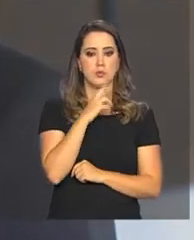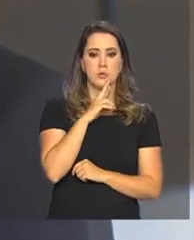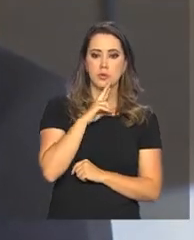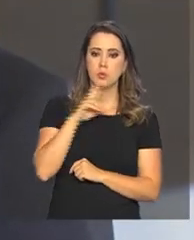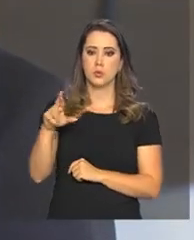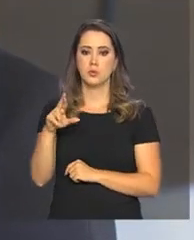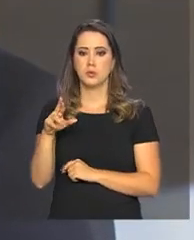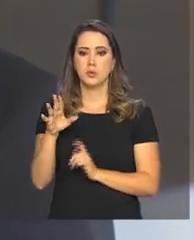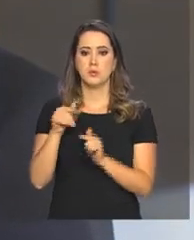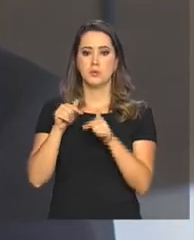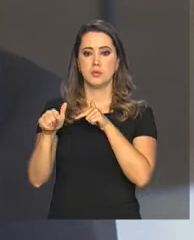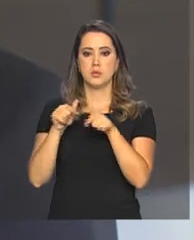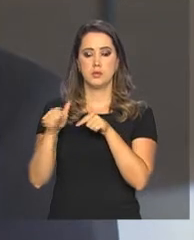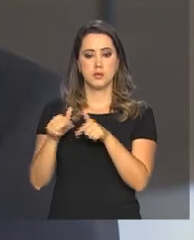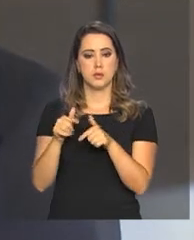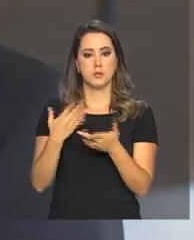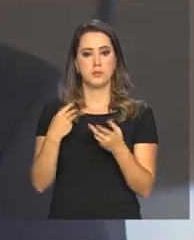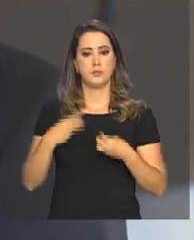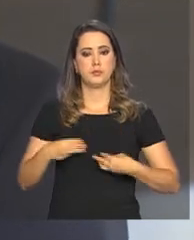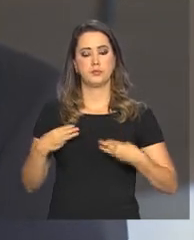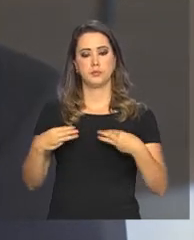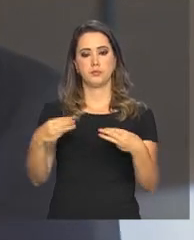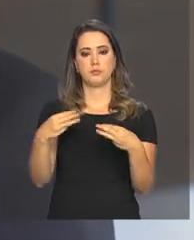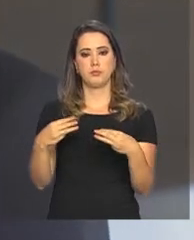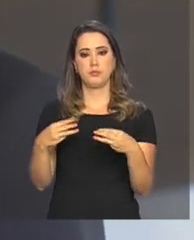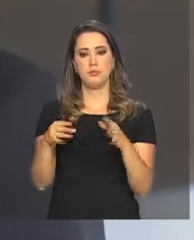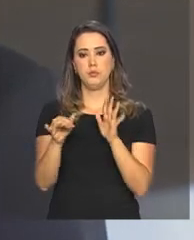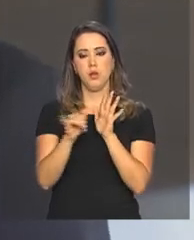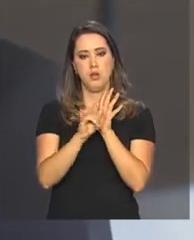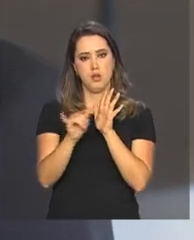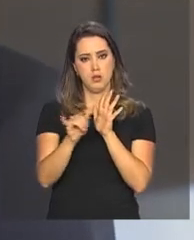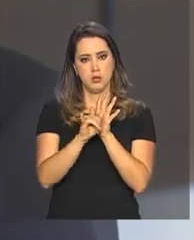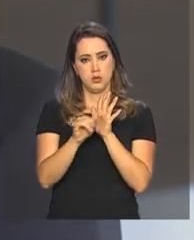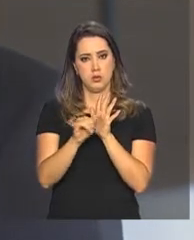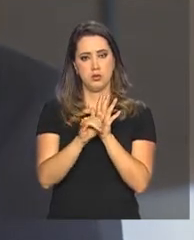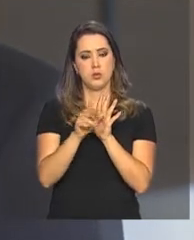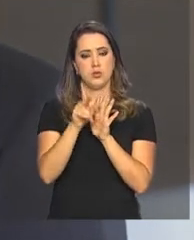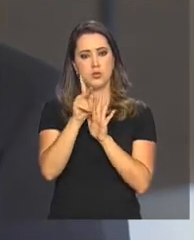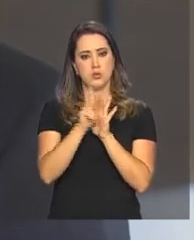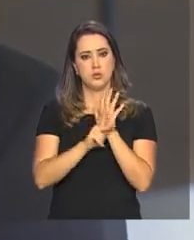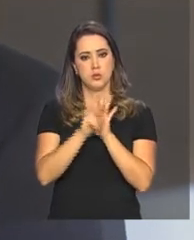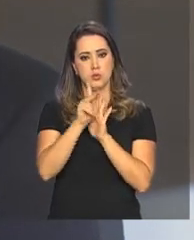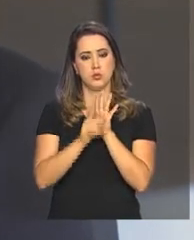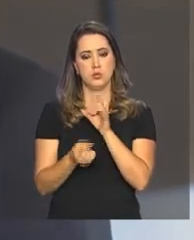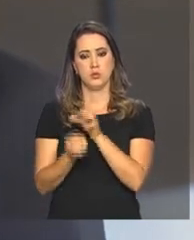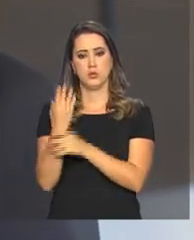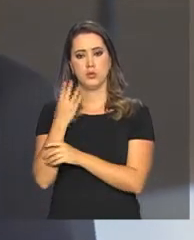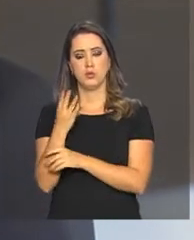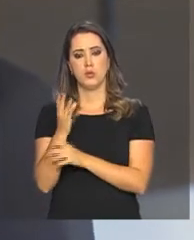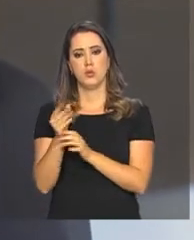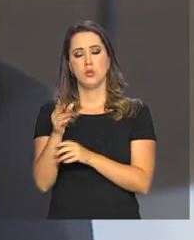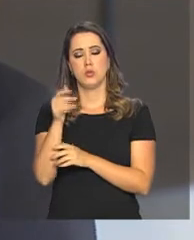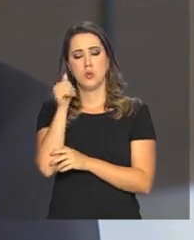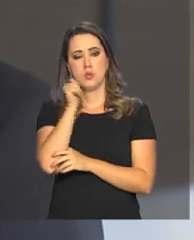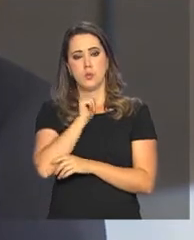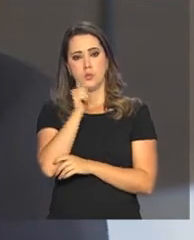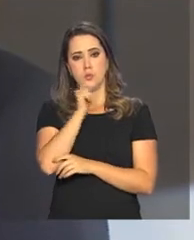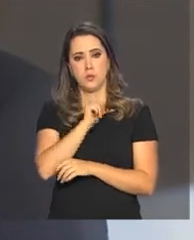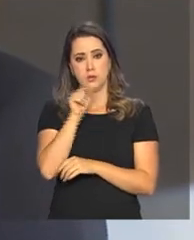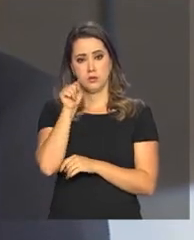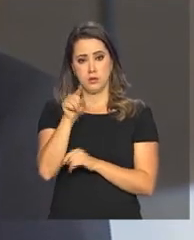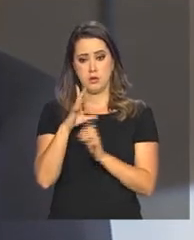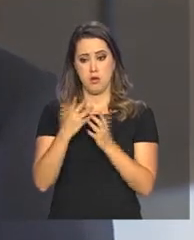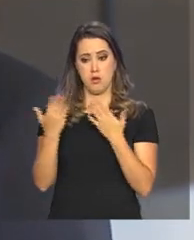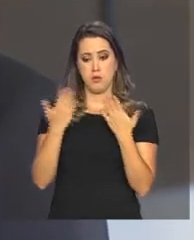a esta situação o ministério é editou uma portaria que criou o comitê de gênero em título janaína romão